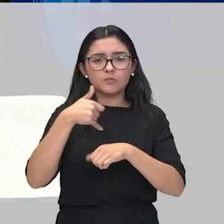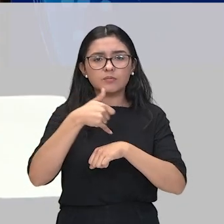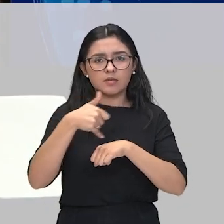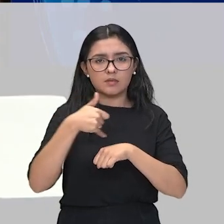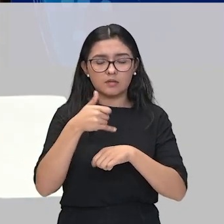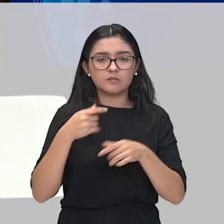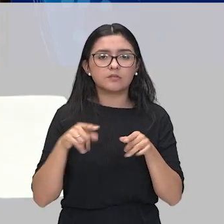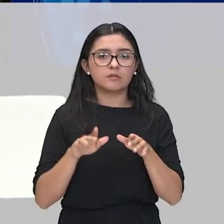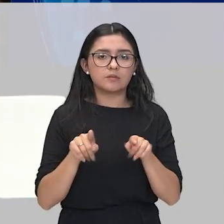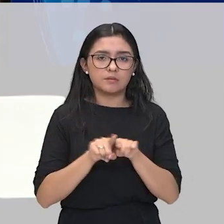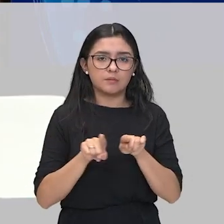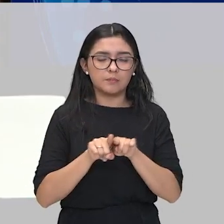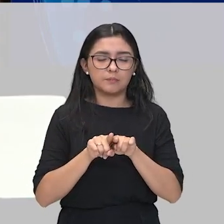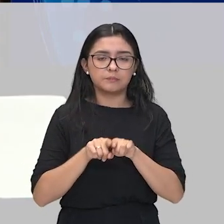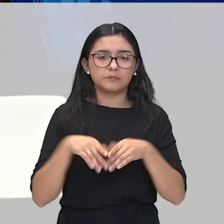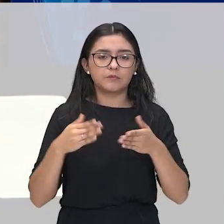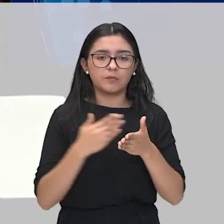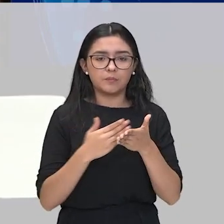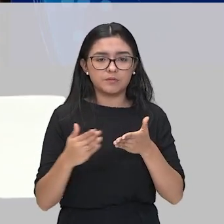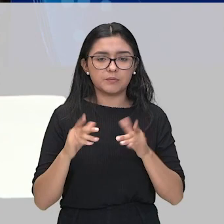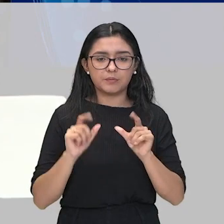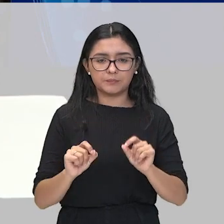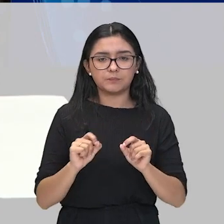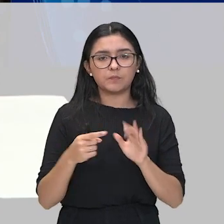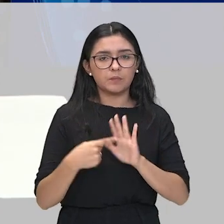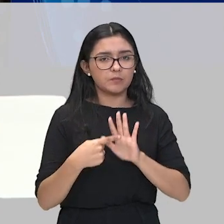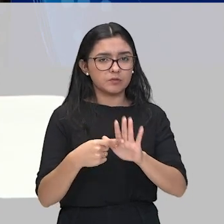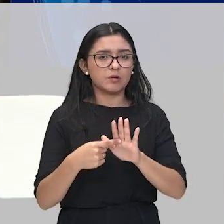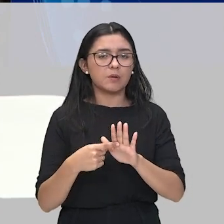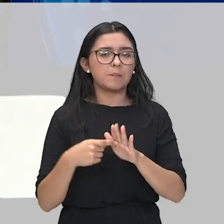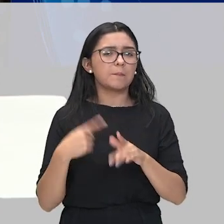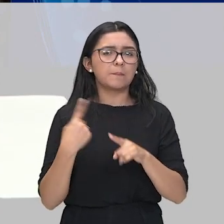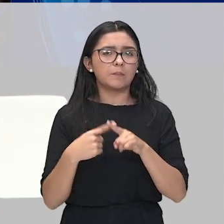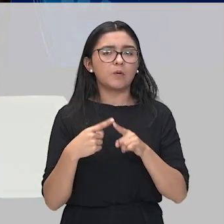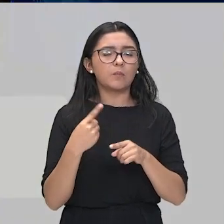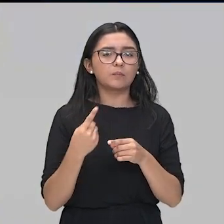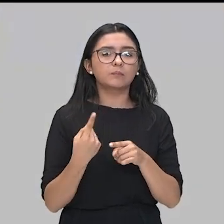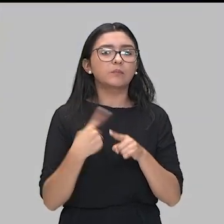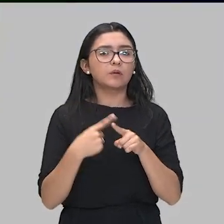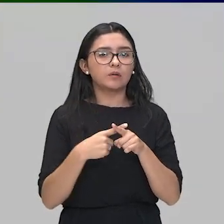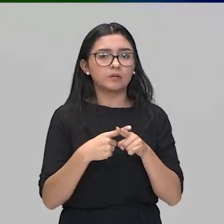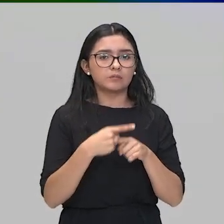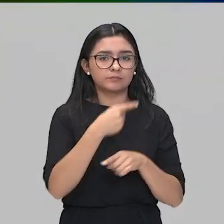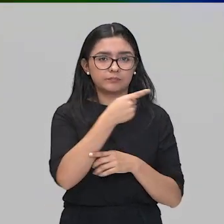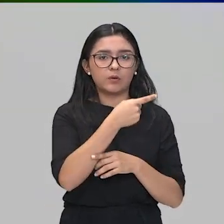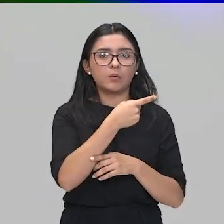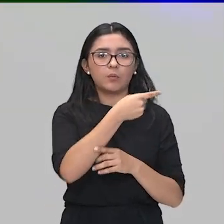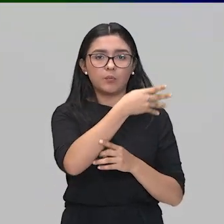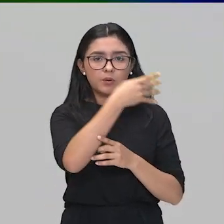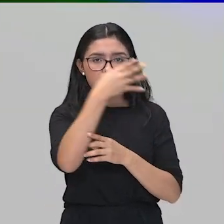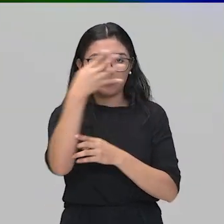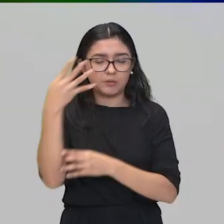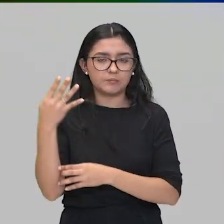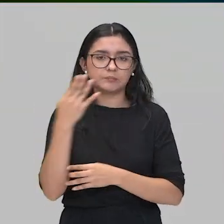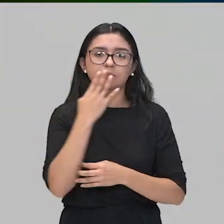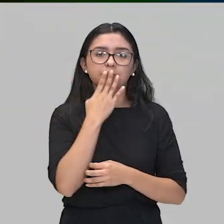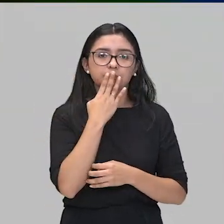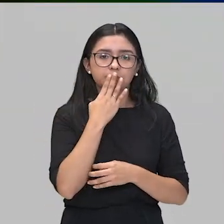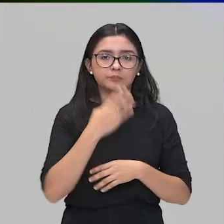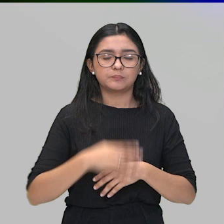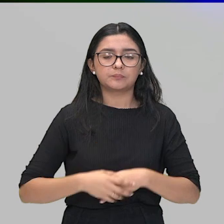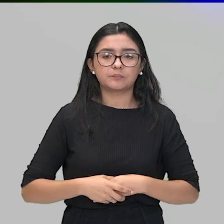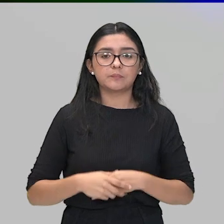ele que nós vamos começar. Vamos mostrar como é que o arco-íris funciona, pessoal. Como vocês podem